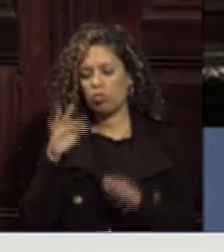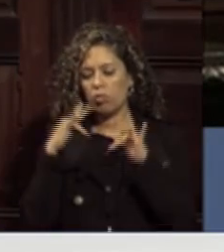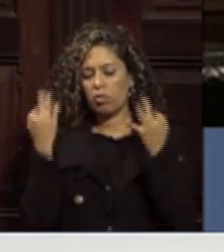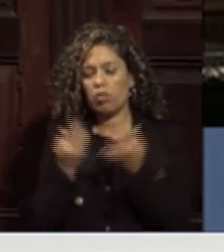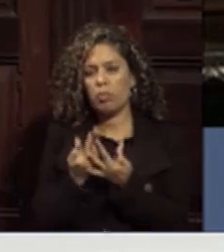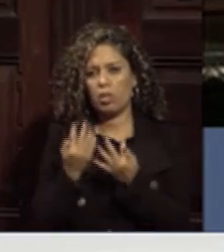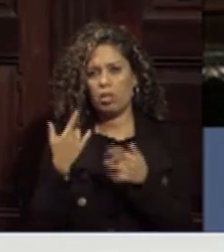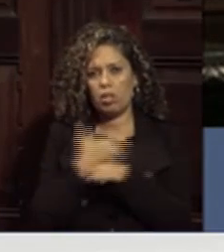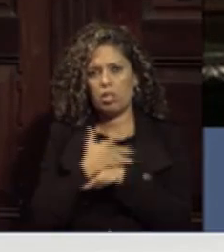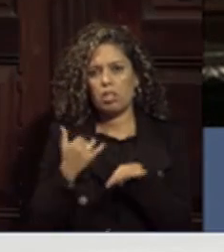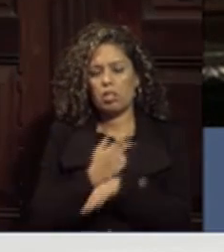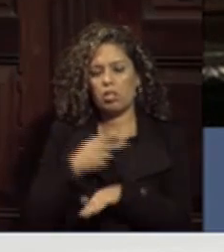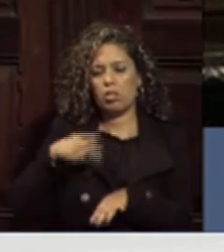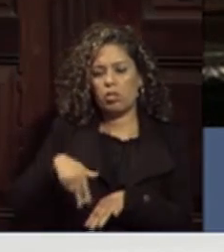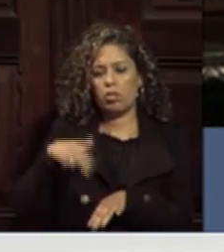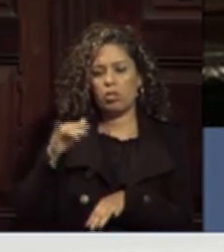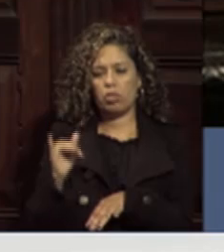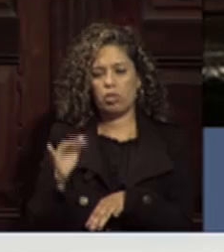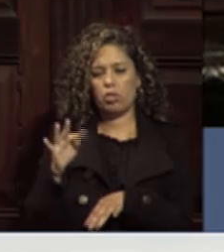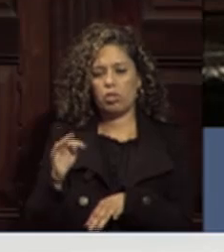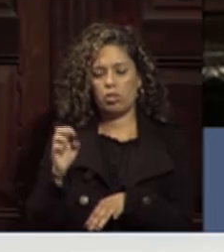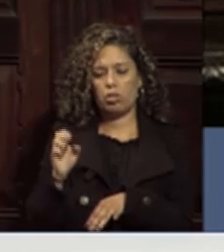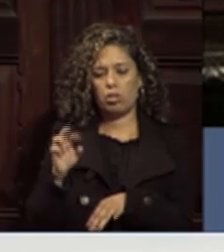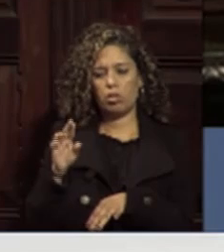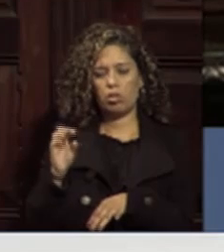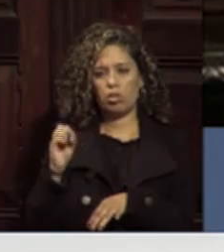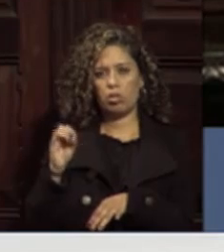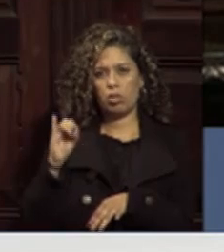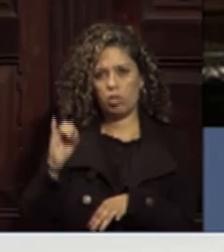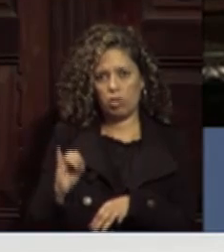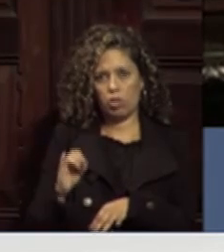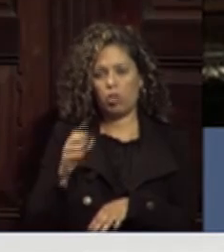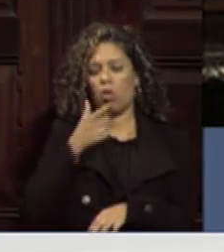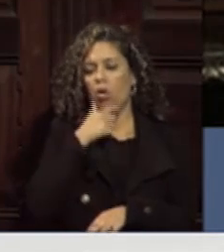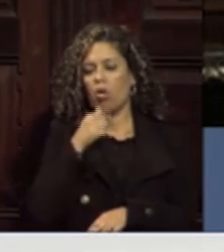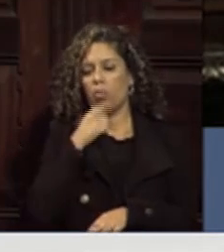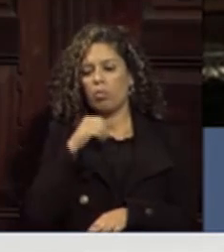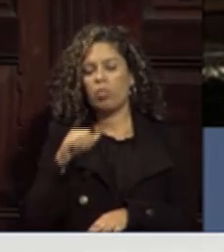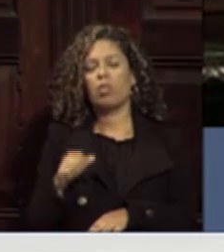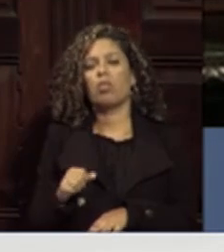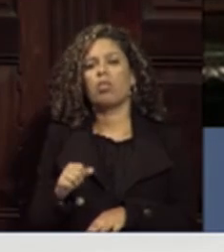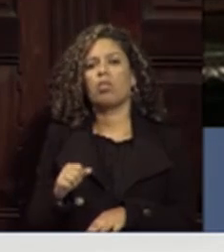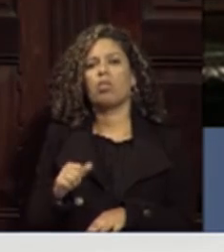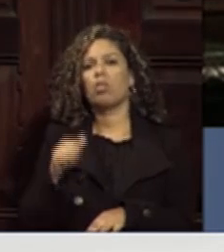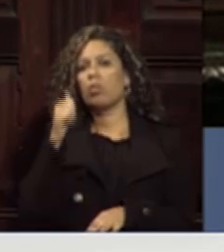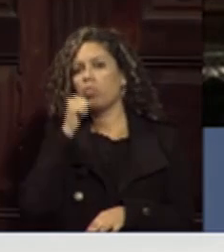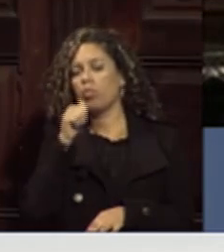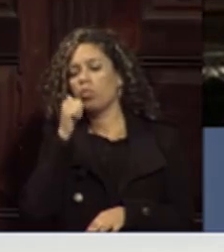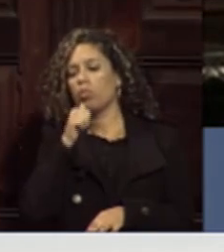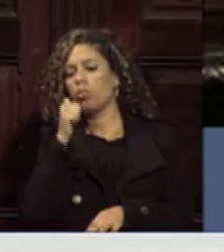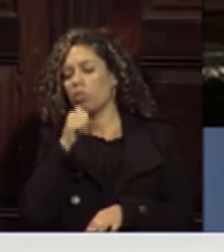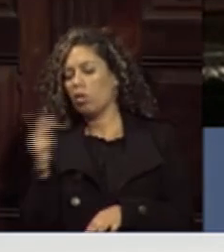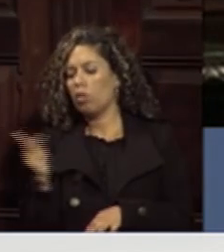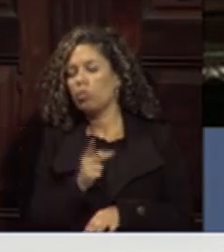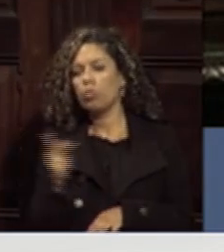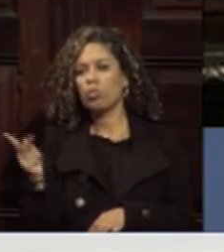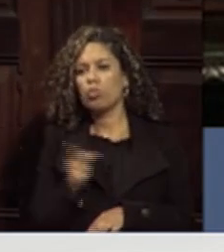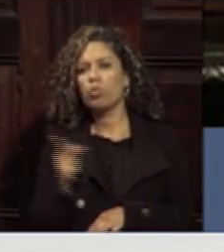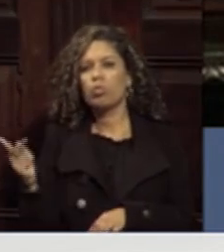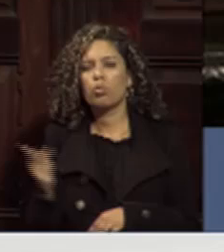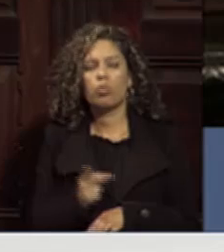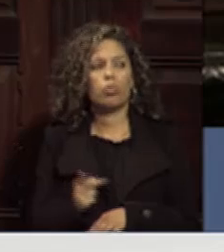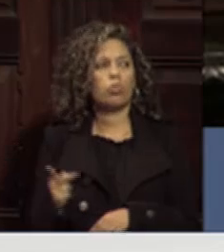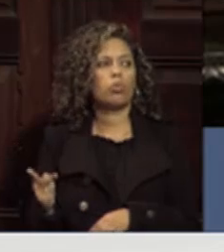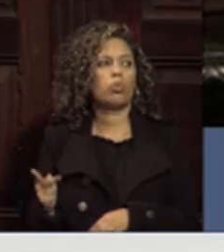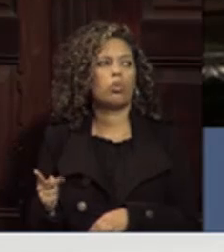Niterói. Dr. Sávio Bittencourt, procurador de Justiça, e doutora Bárbara Toledo,